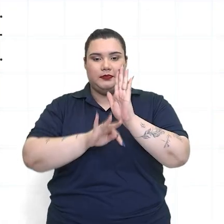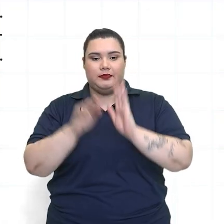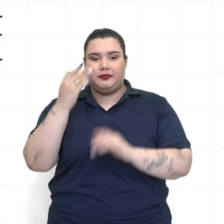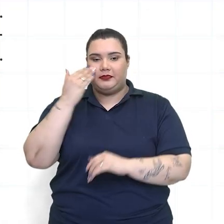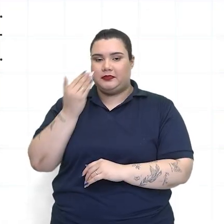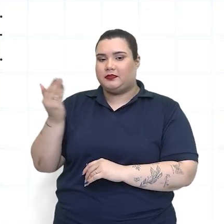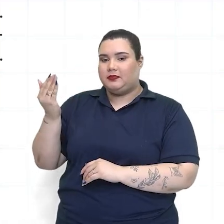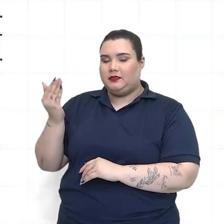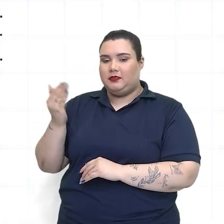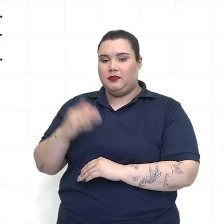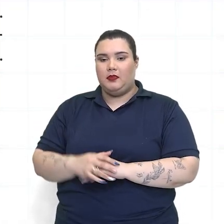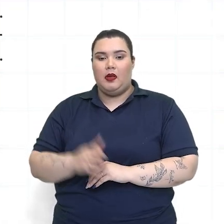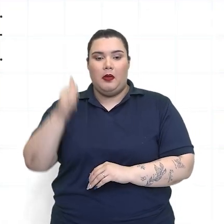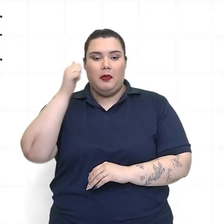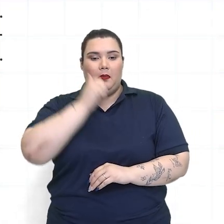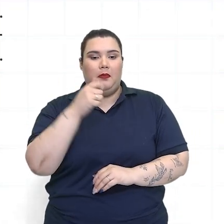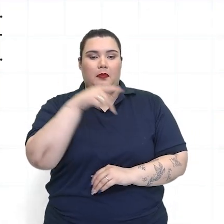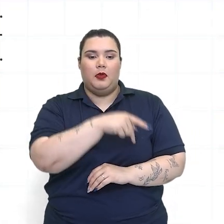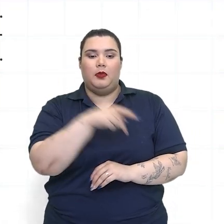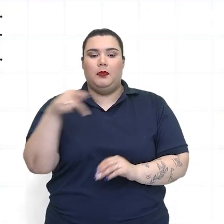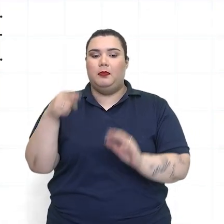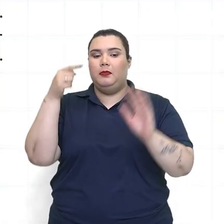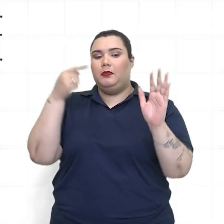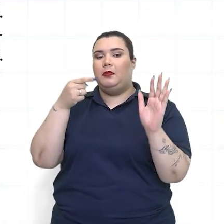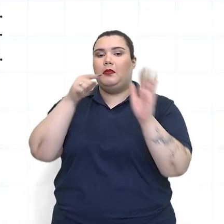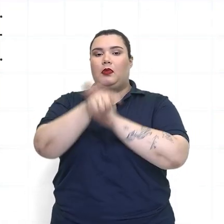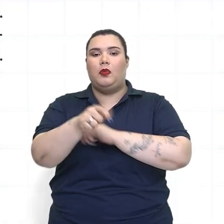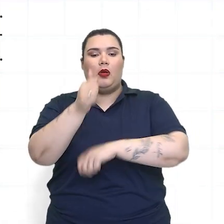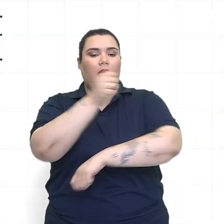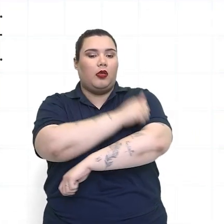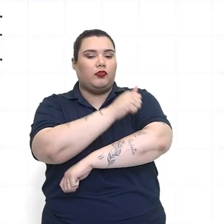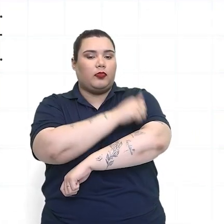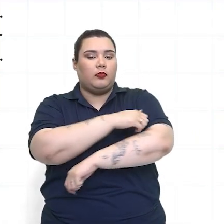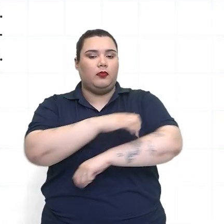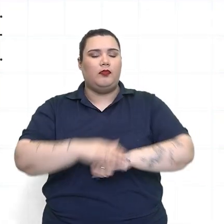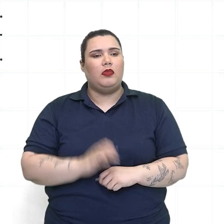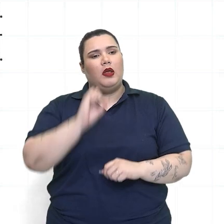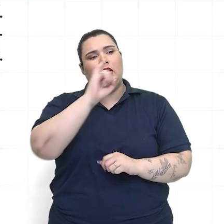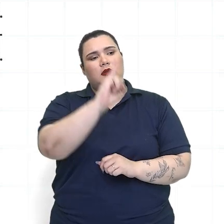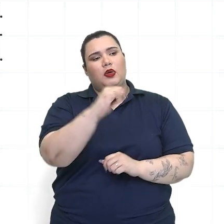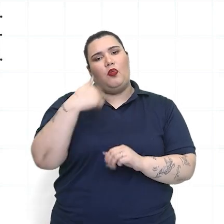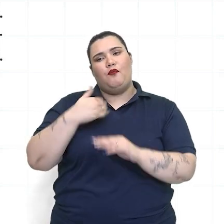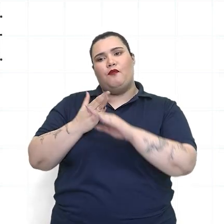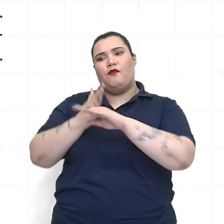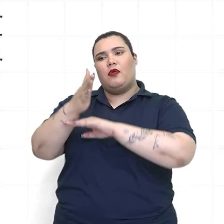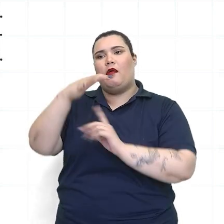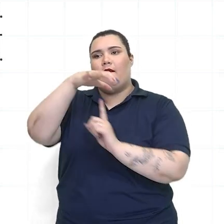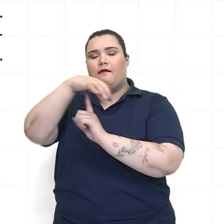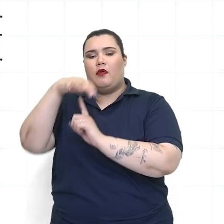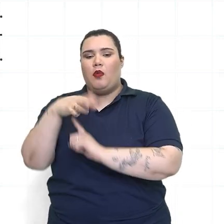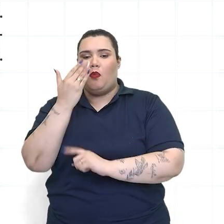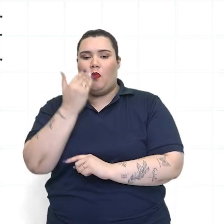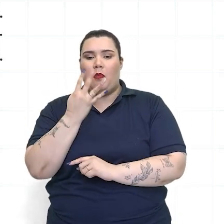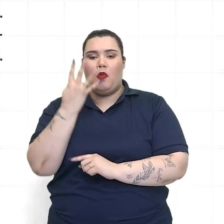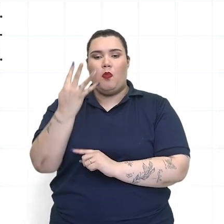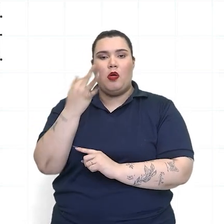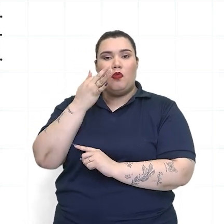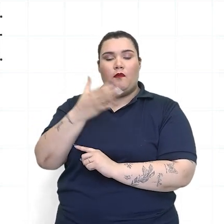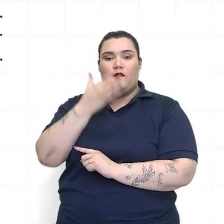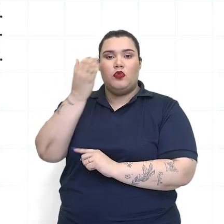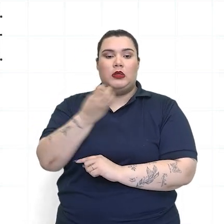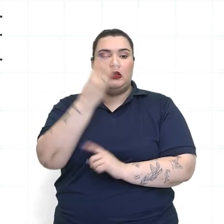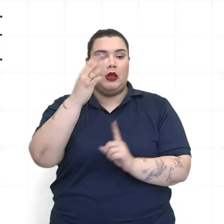Temos aí, ó, a professora pergunta aos alunos: se eu for à feira e comer 4 peras, 3 bananas, 10 laranjas,